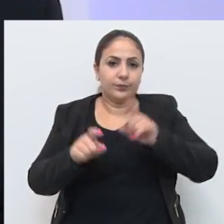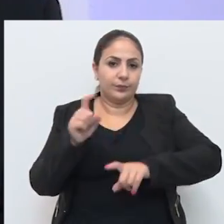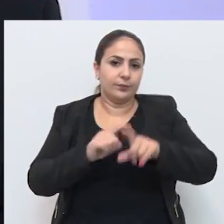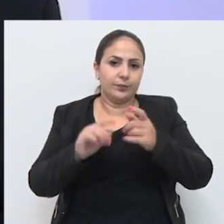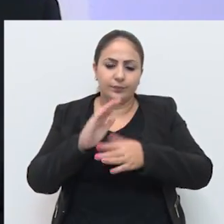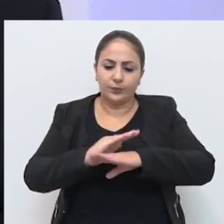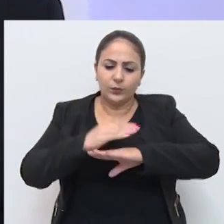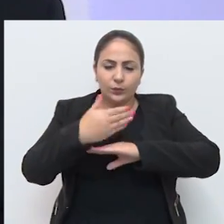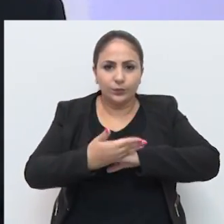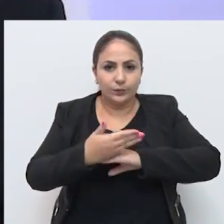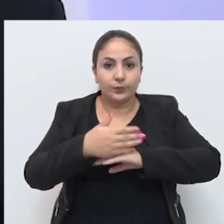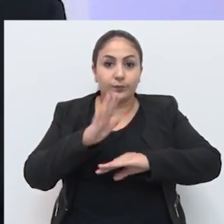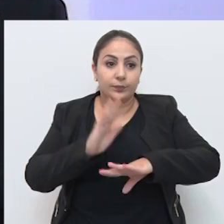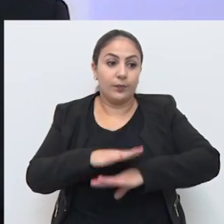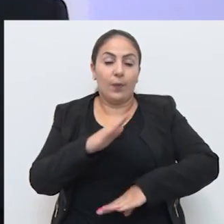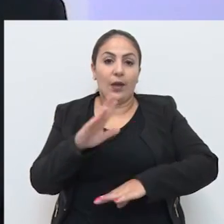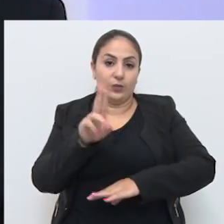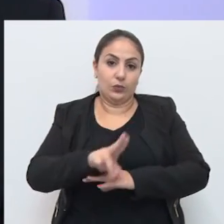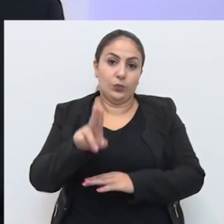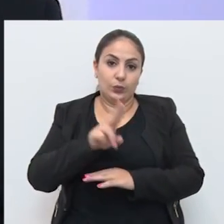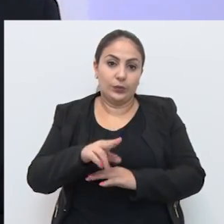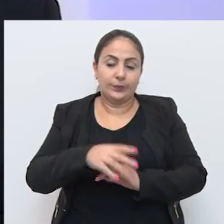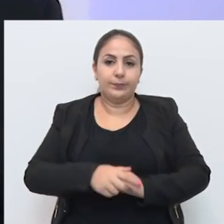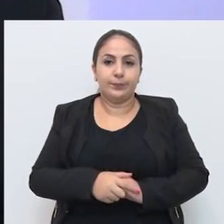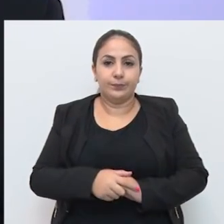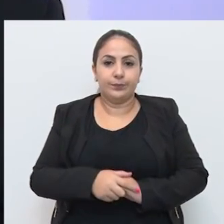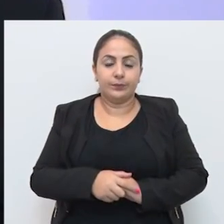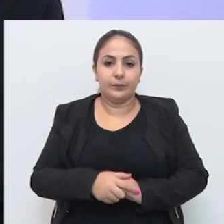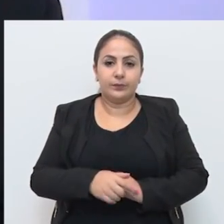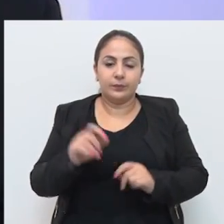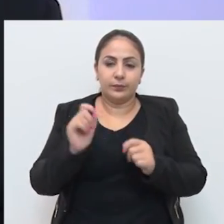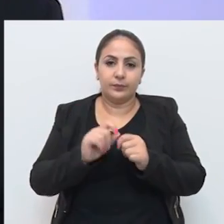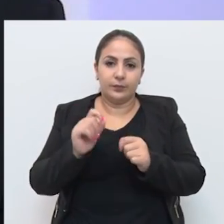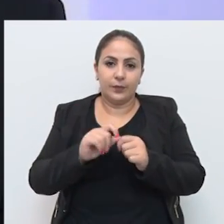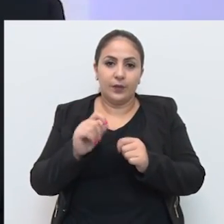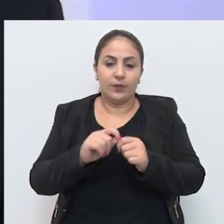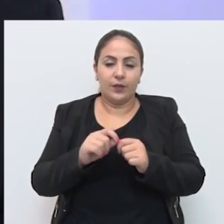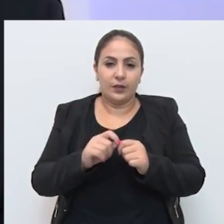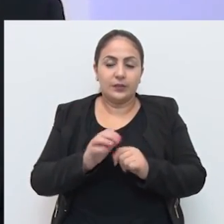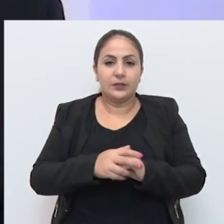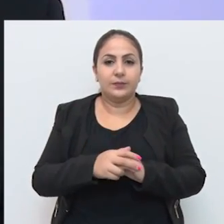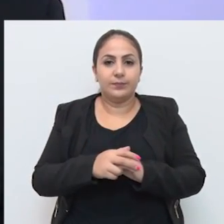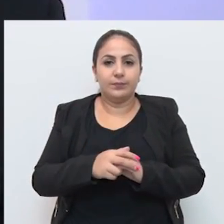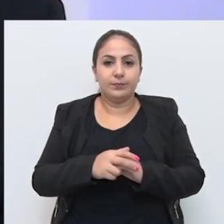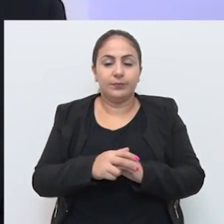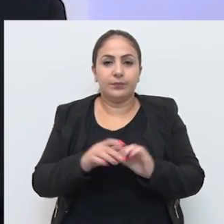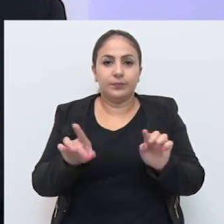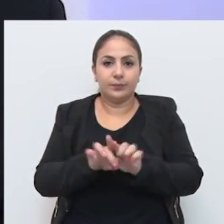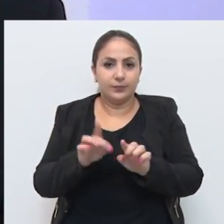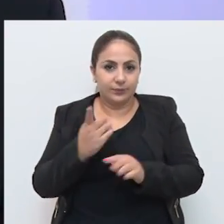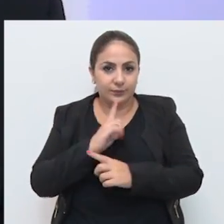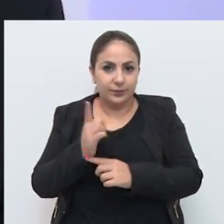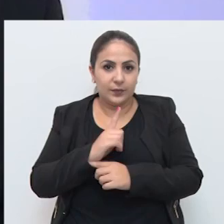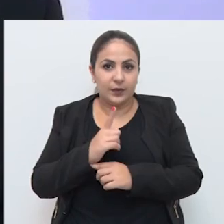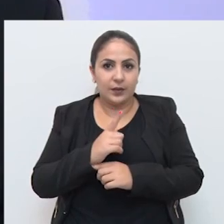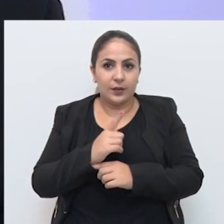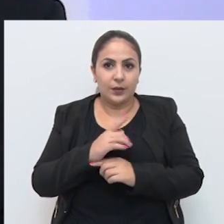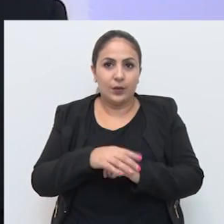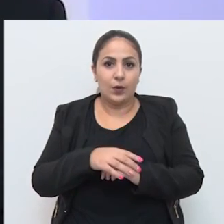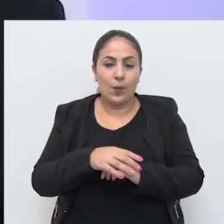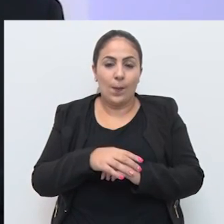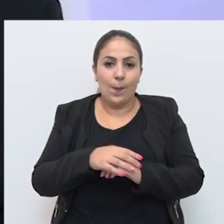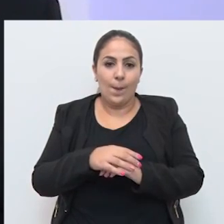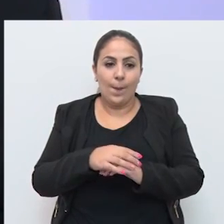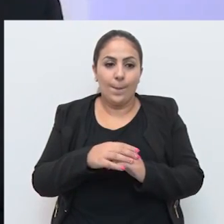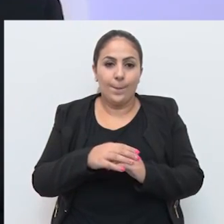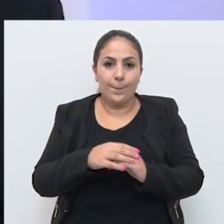notebook, um desktop, os formas mais tradicionais de mídia de informática, se faz via programa ou via site. Além desses, tem o programa Meu